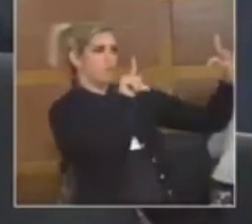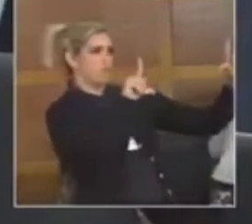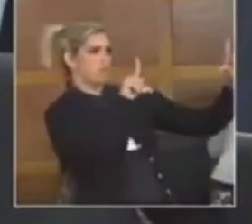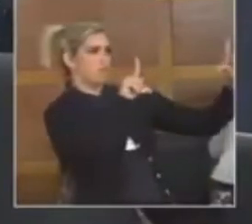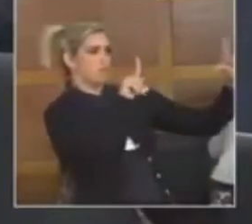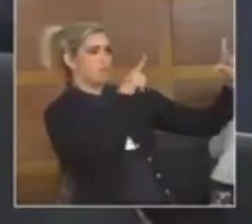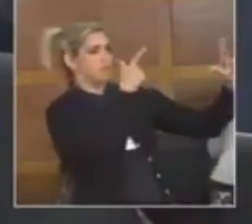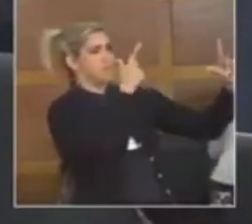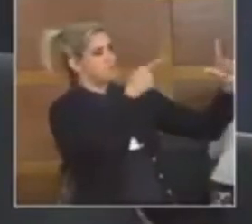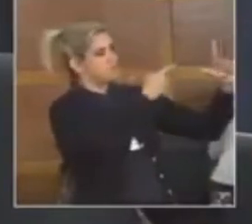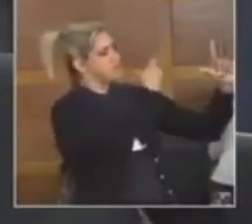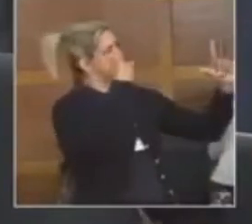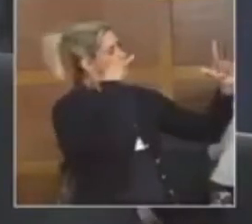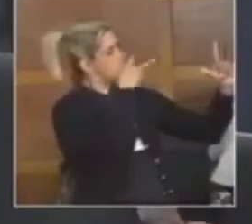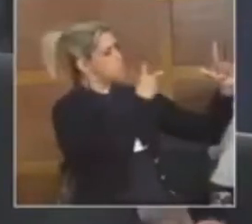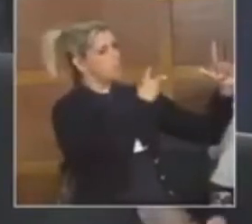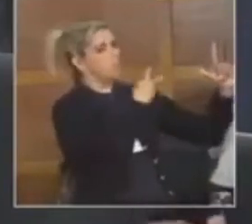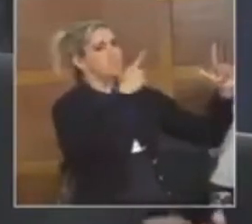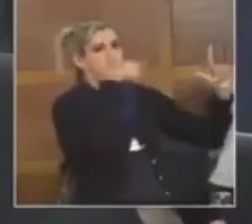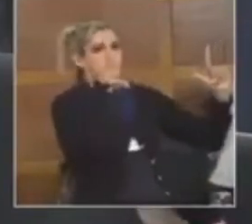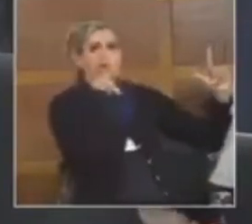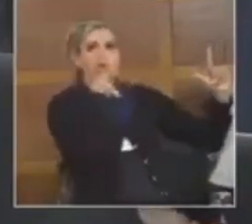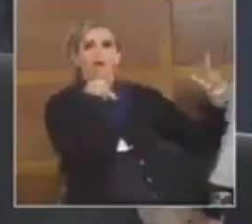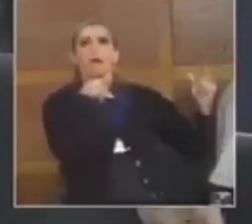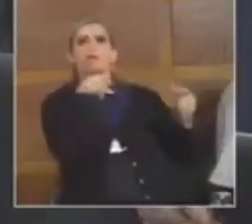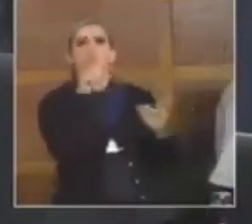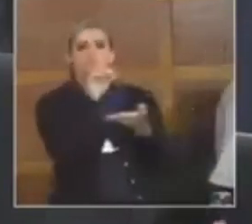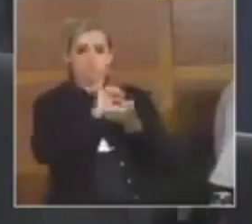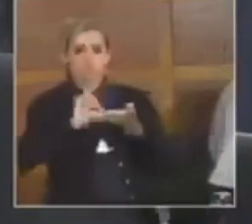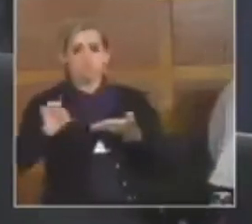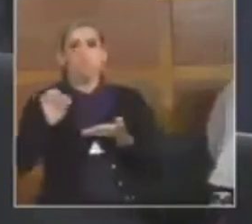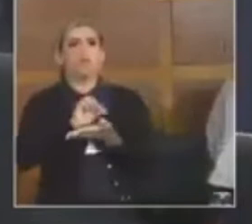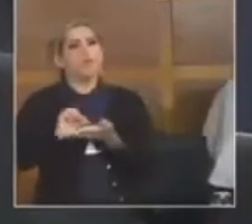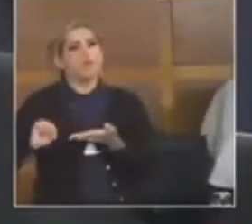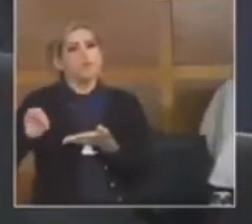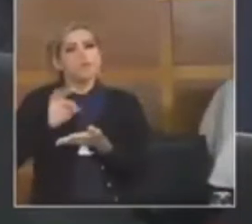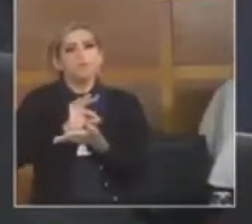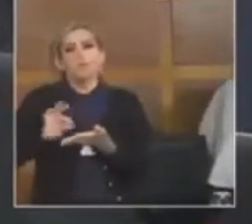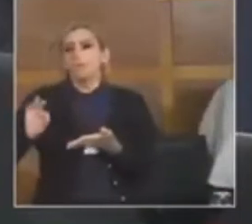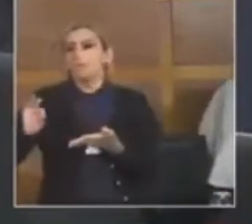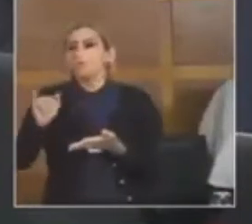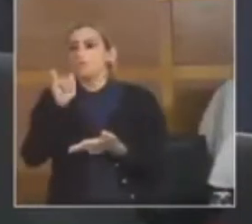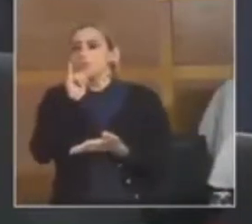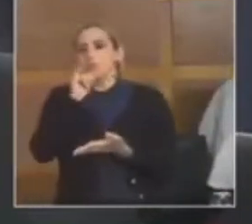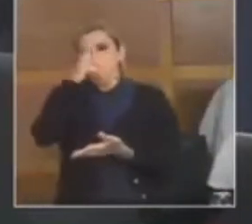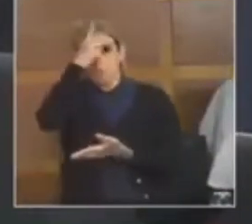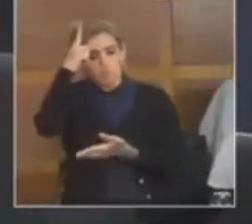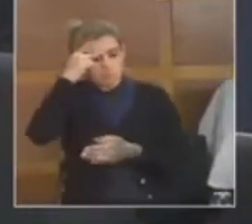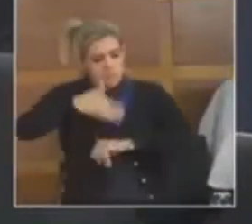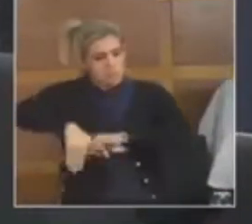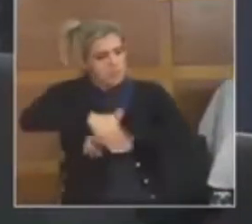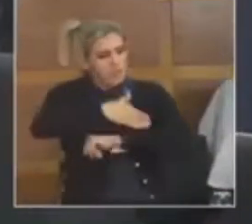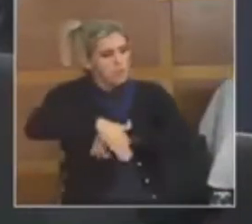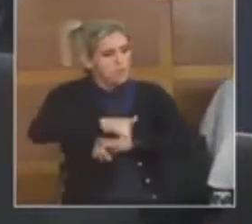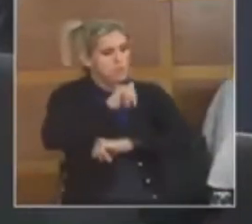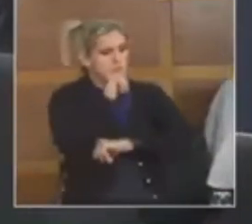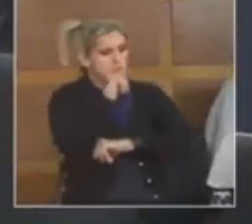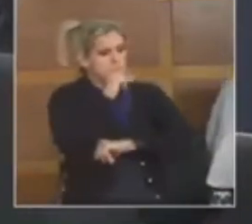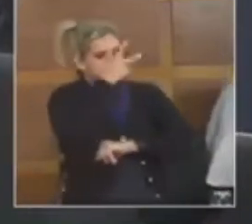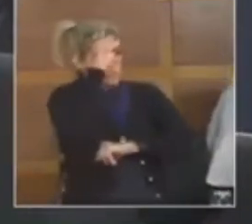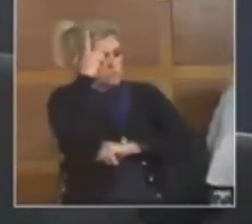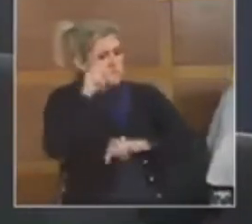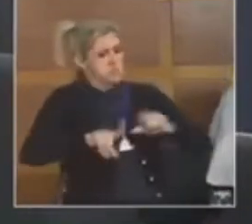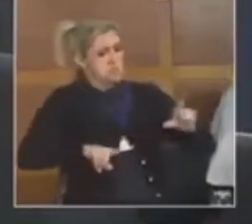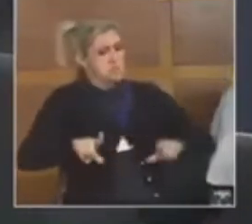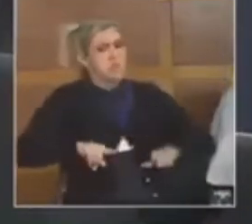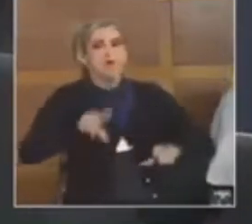pessoas entra lá pessoas que não entendi vai comentando as coisas vai curtindo e vai deixando acho que você passa na rua corre o risco de uma pessoa dessa que